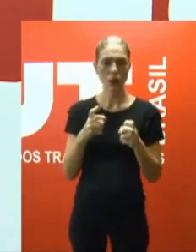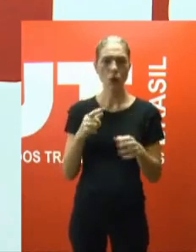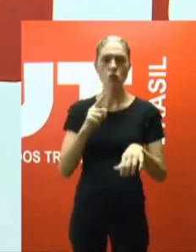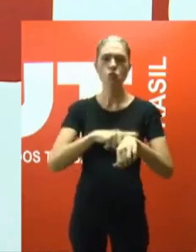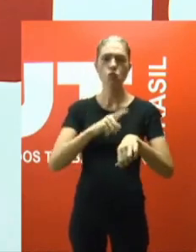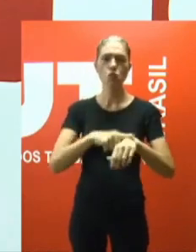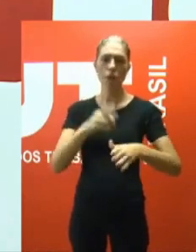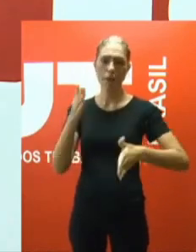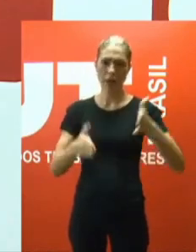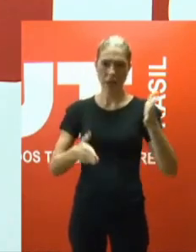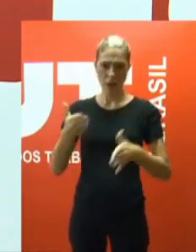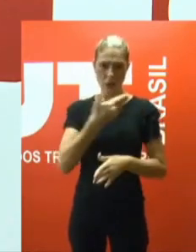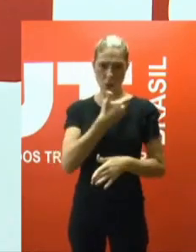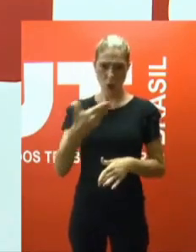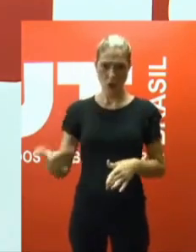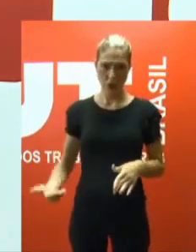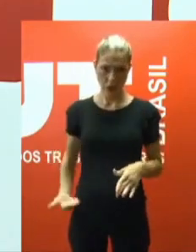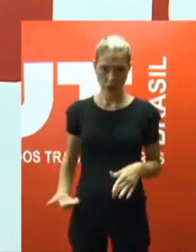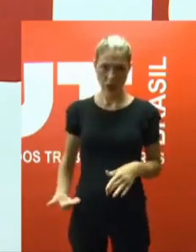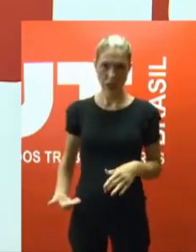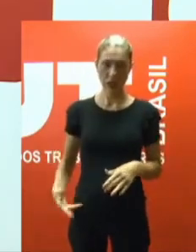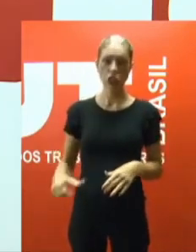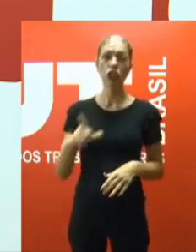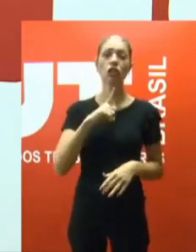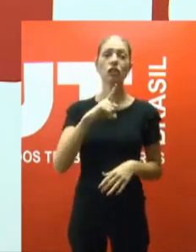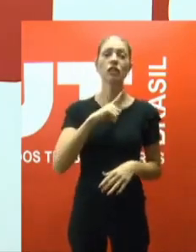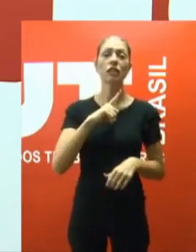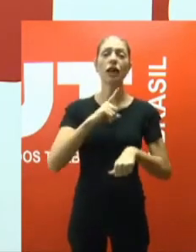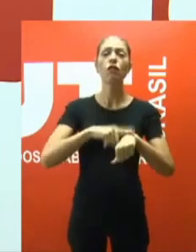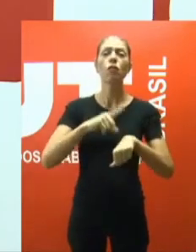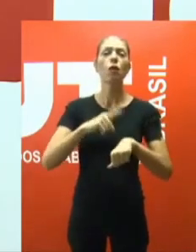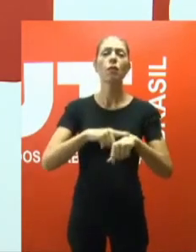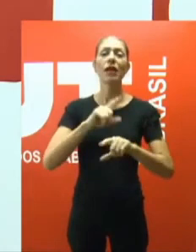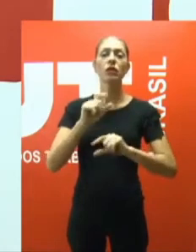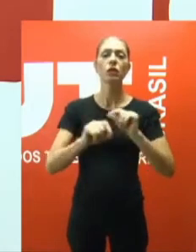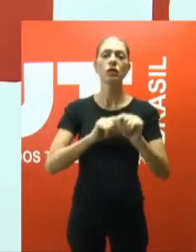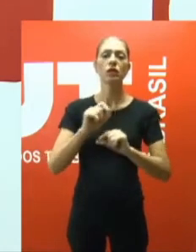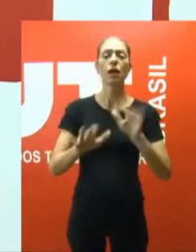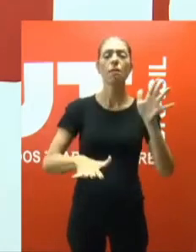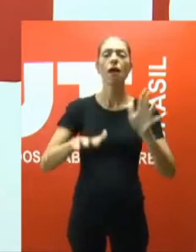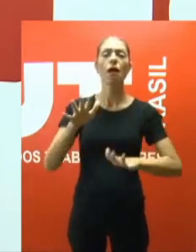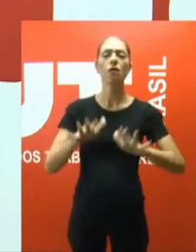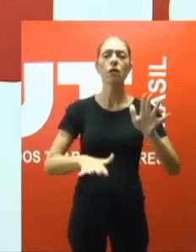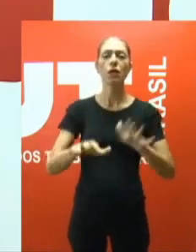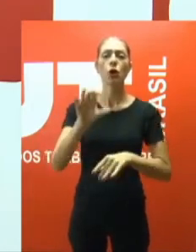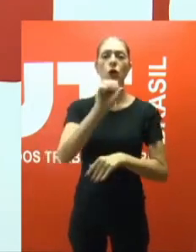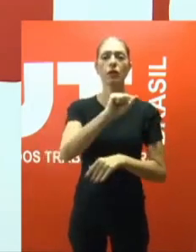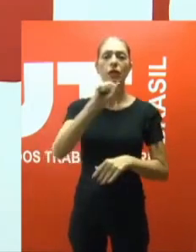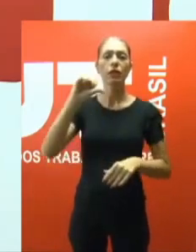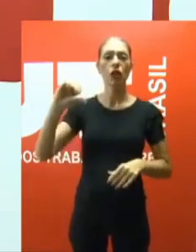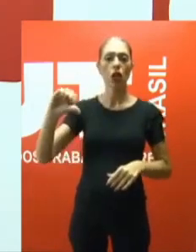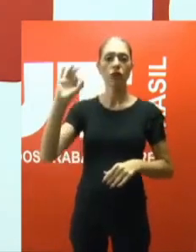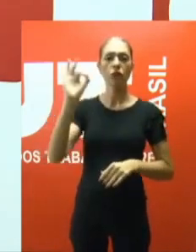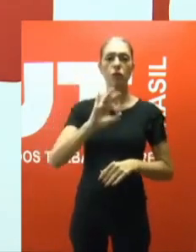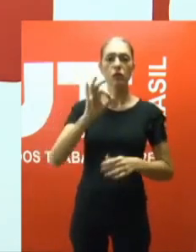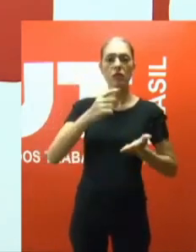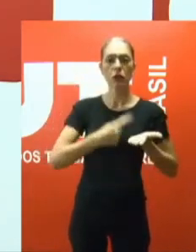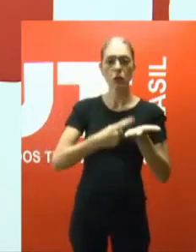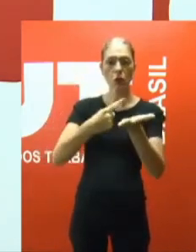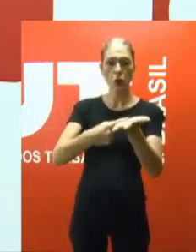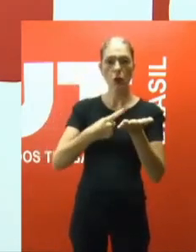nosso período de governo, nós tivemos um momento em que praticamente 89% dos acordos